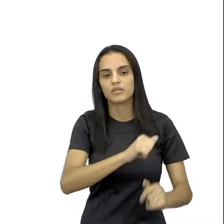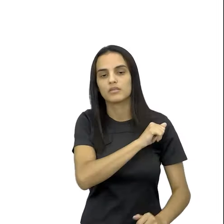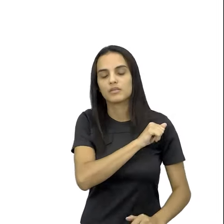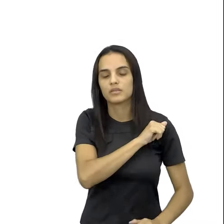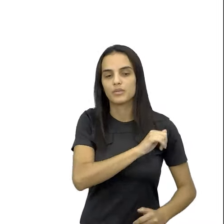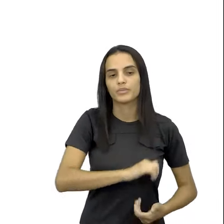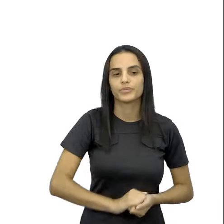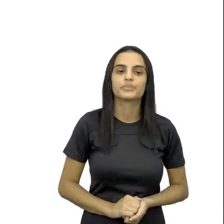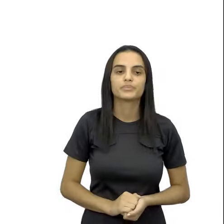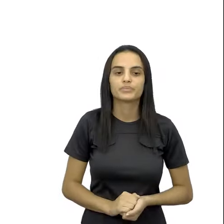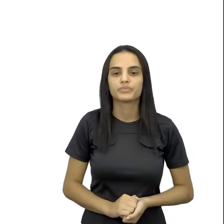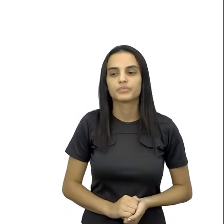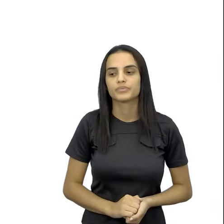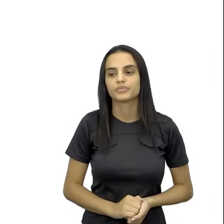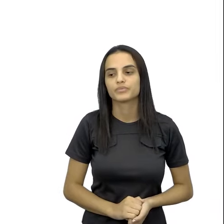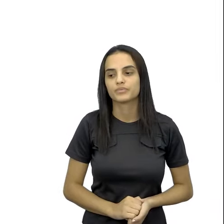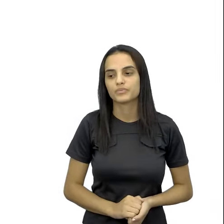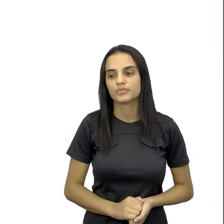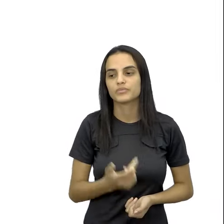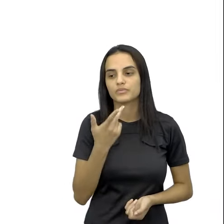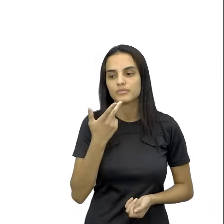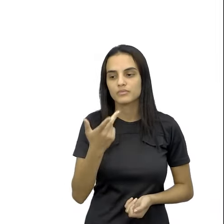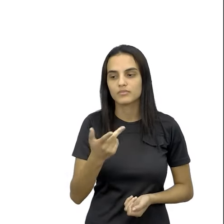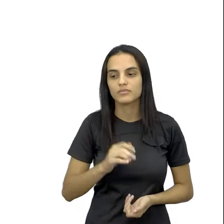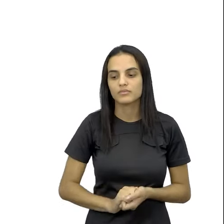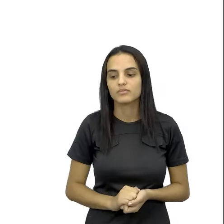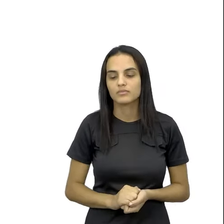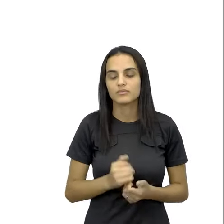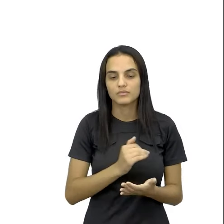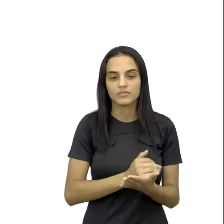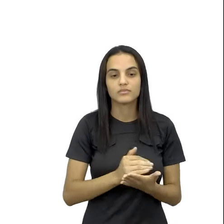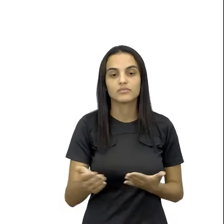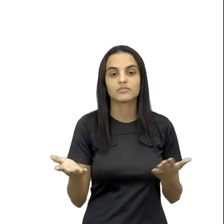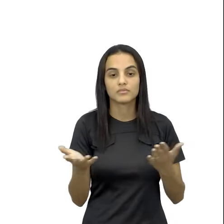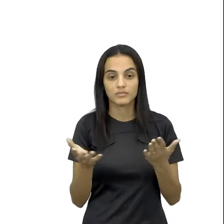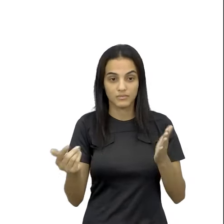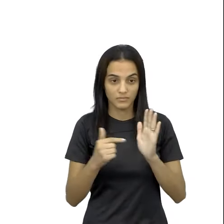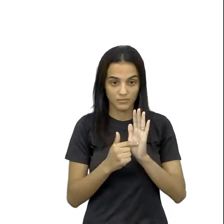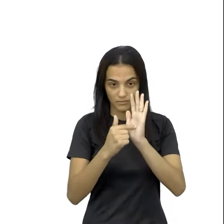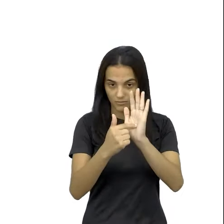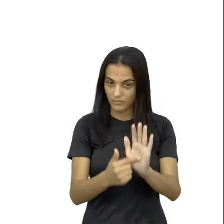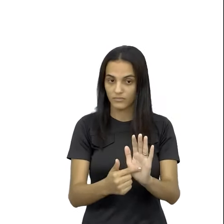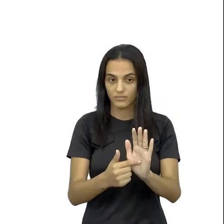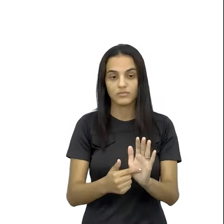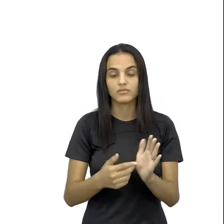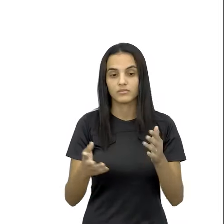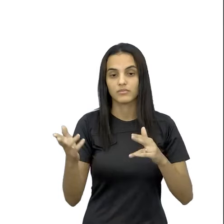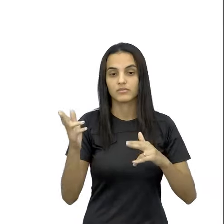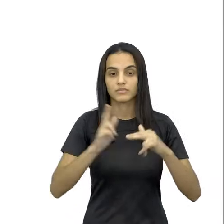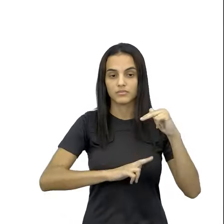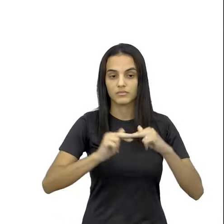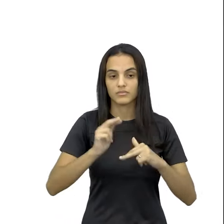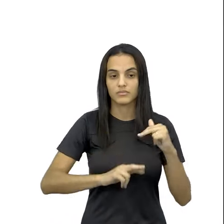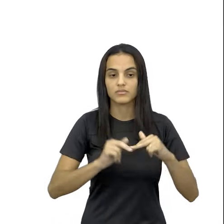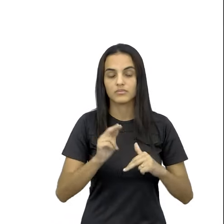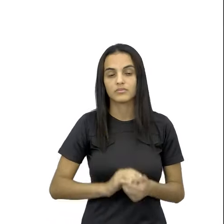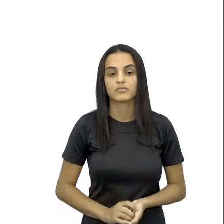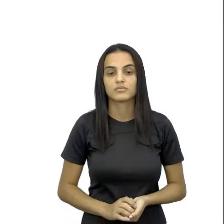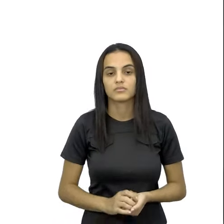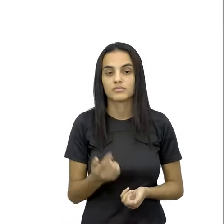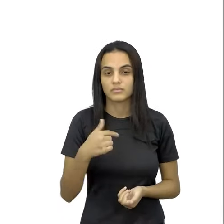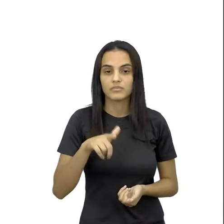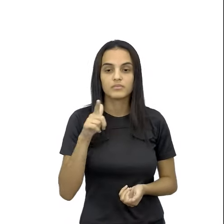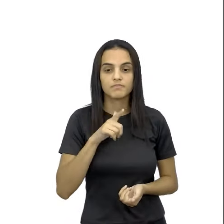Então, daquilo que eu falei um pouco no começo, agora trazendo ali para o material, e aí a gente